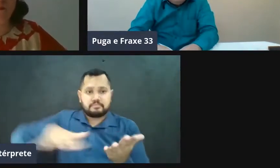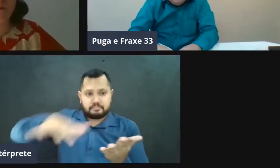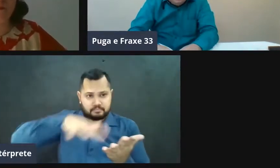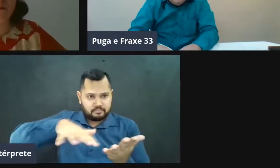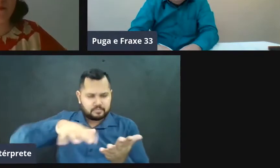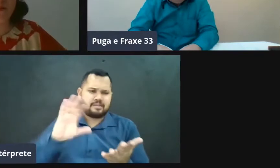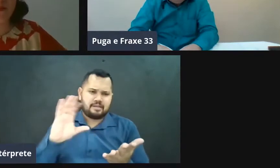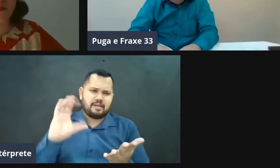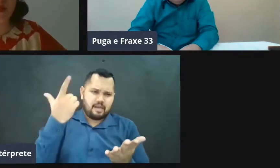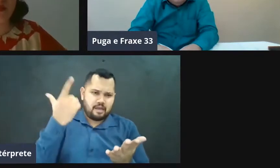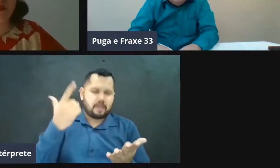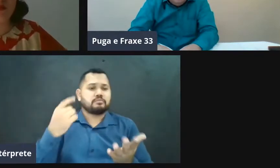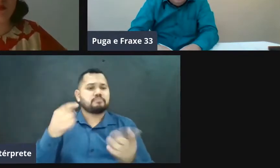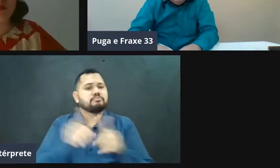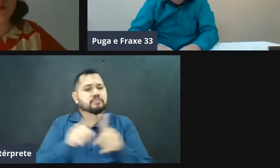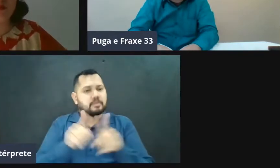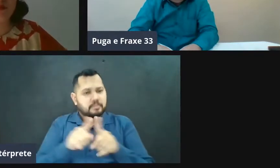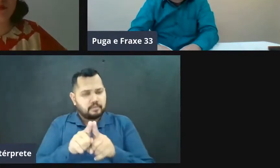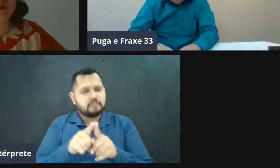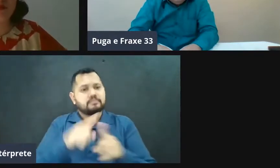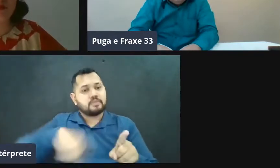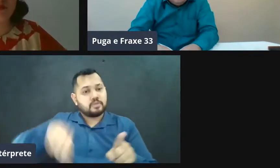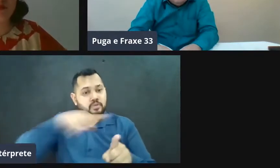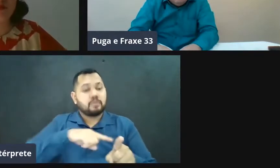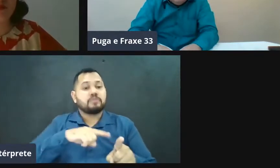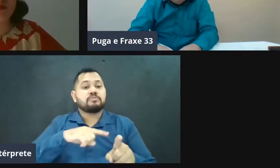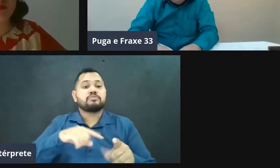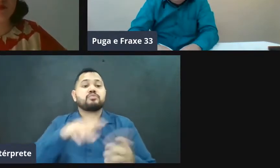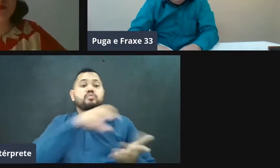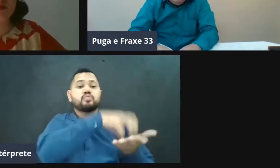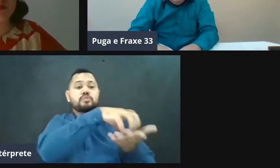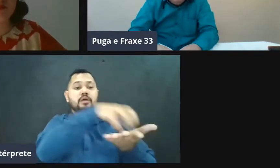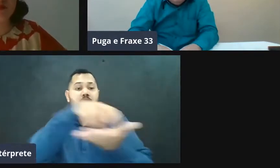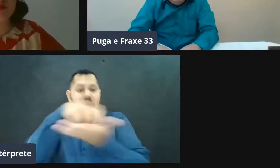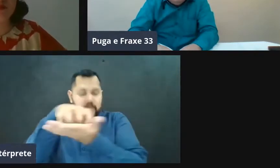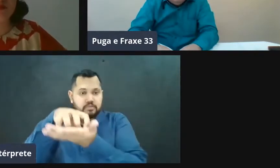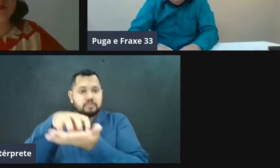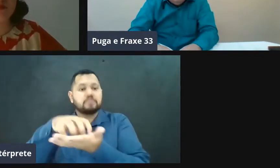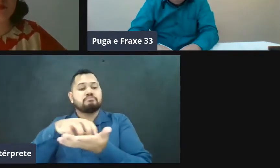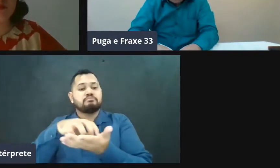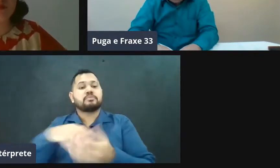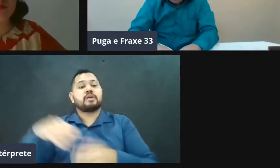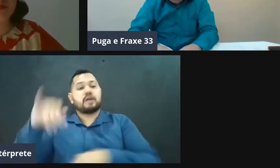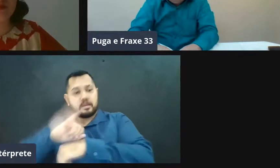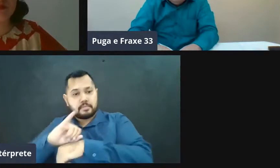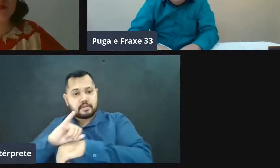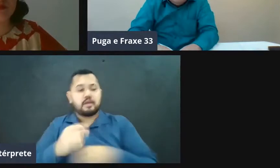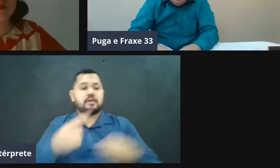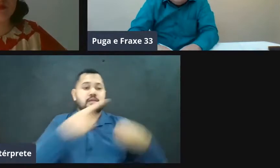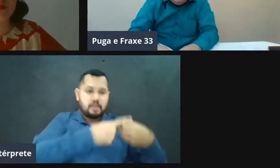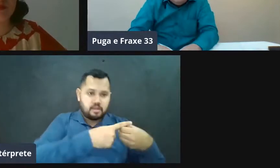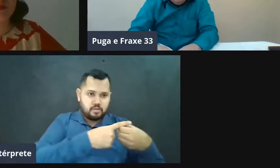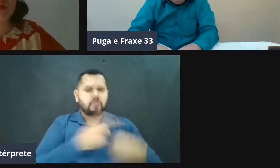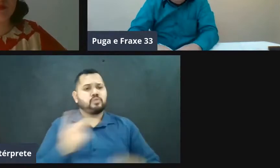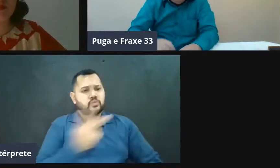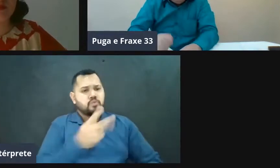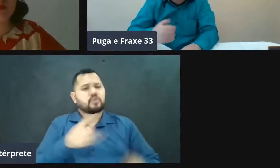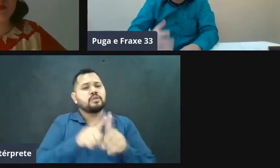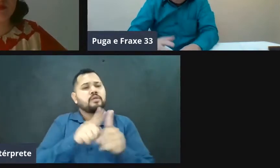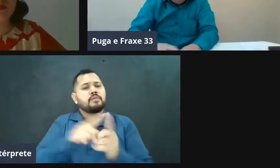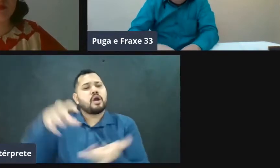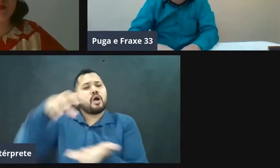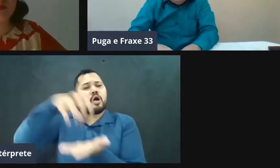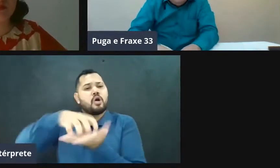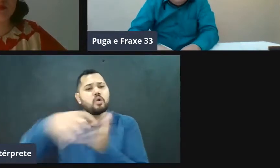vamos colocar à disposição as nossas unidades acadêmicas da capital e do interior, os nossos órgãos suplementares,